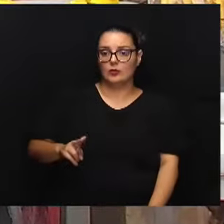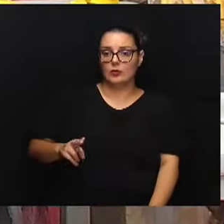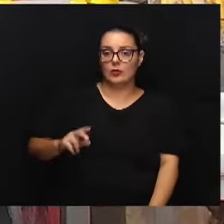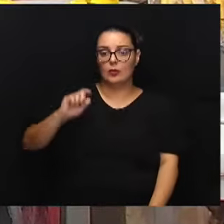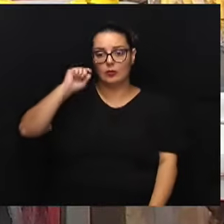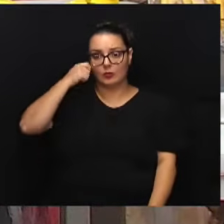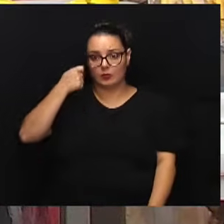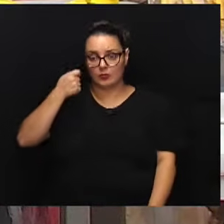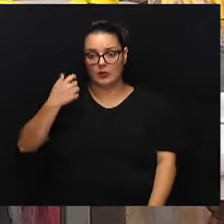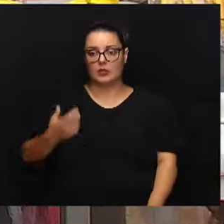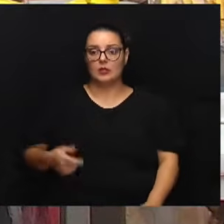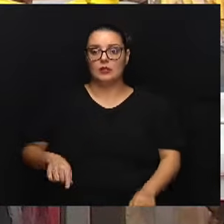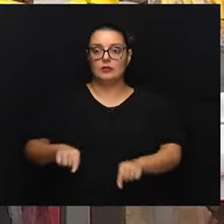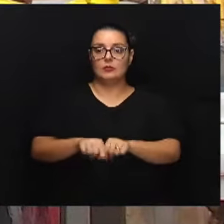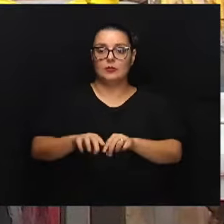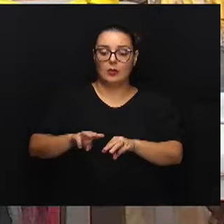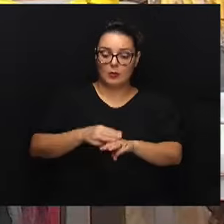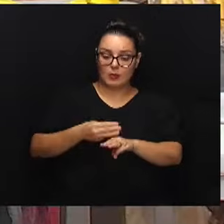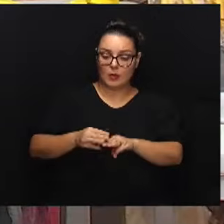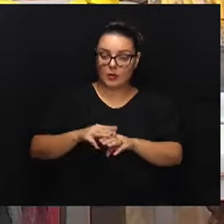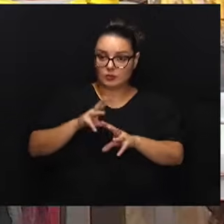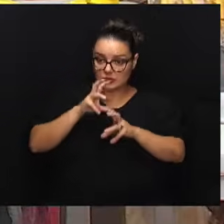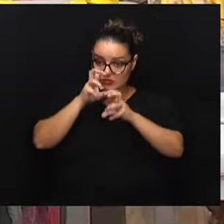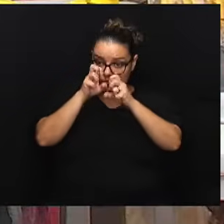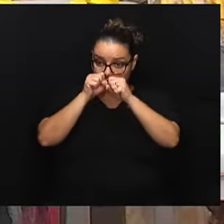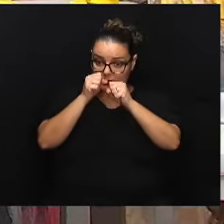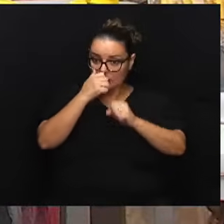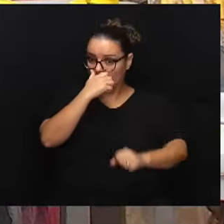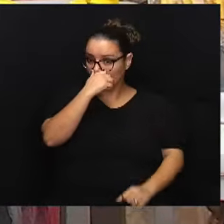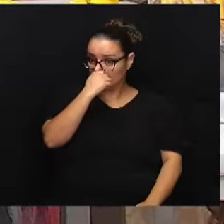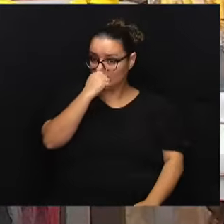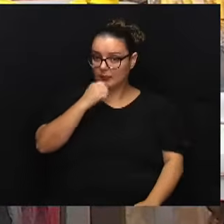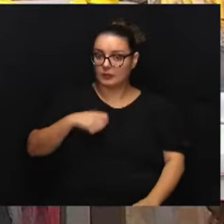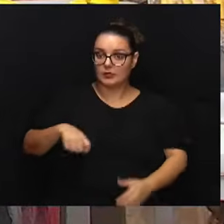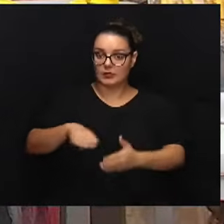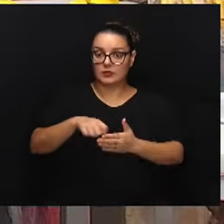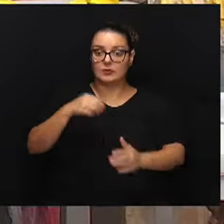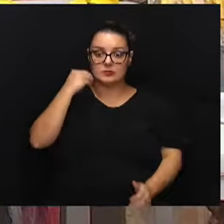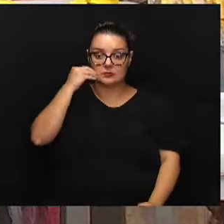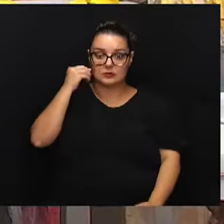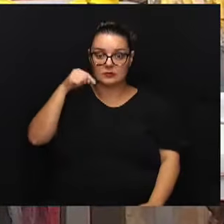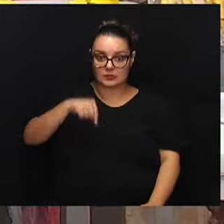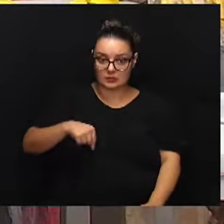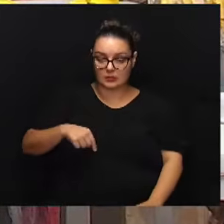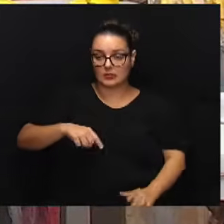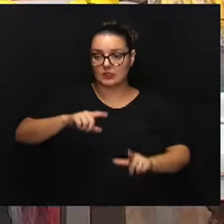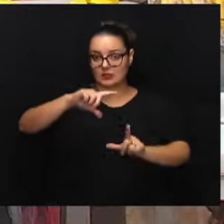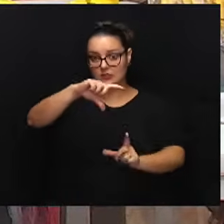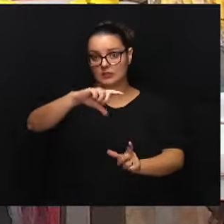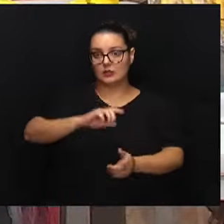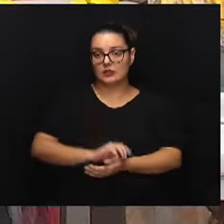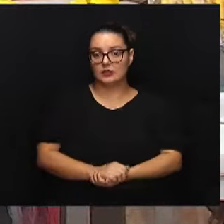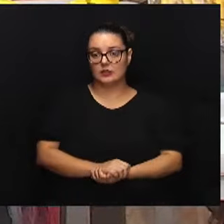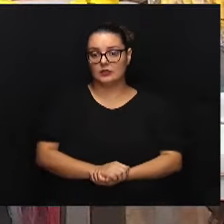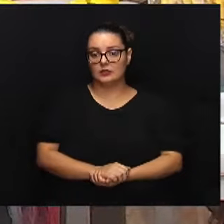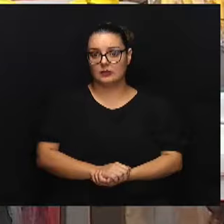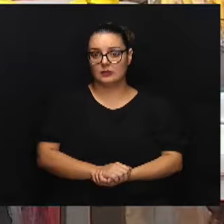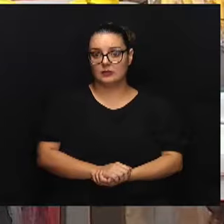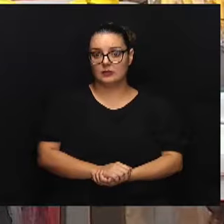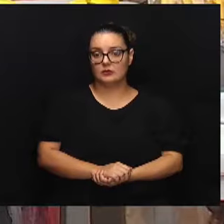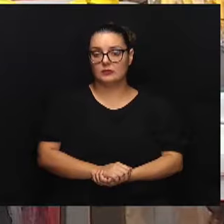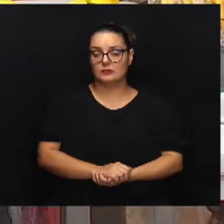fazer um marrom bem escuro. Ó, tô experimentando aqui mesmo na tela. Então a gente vai